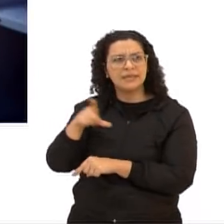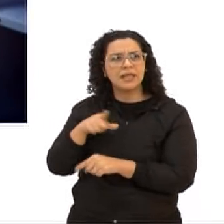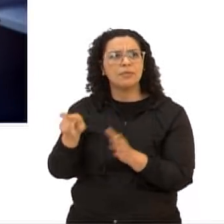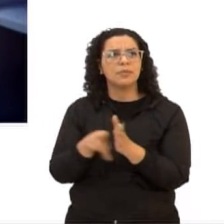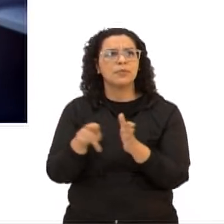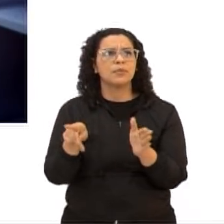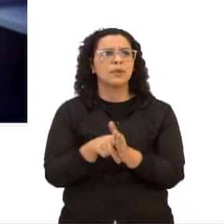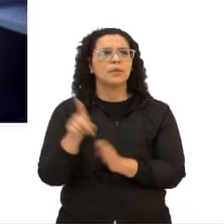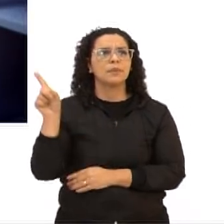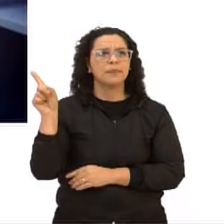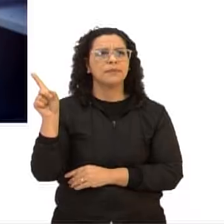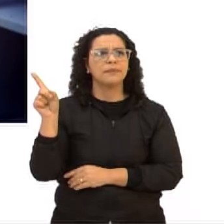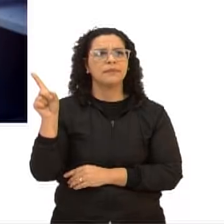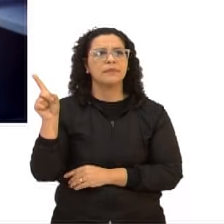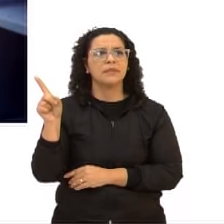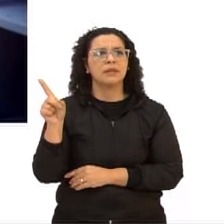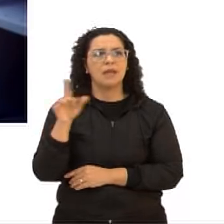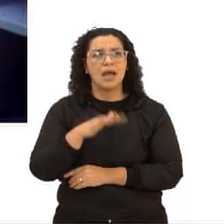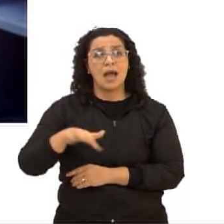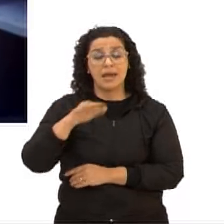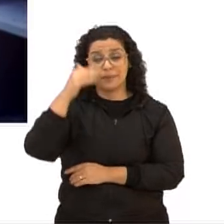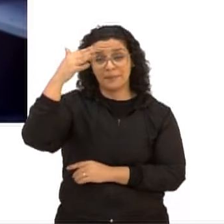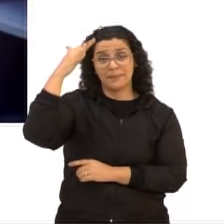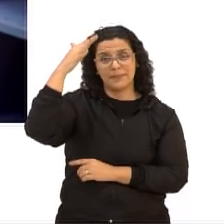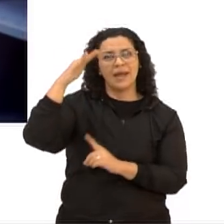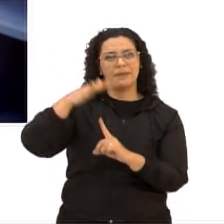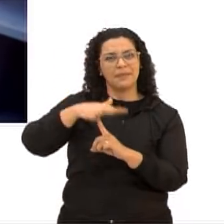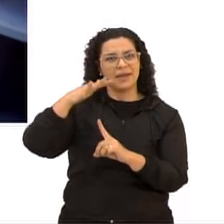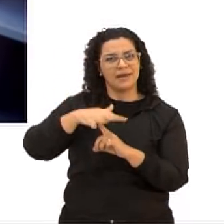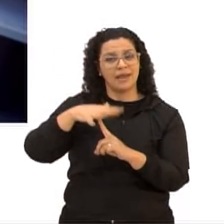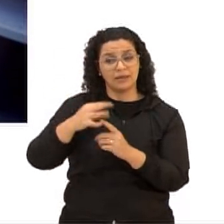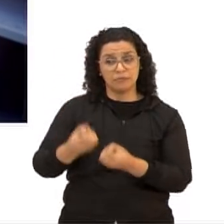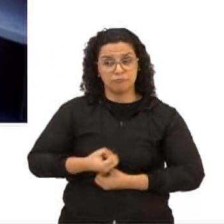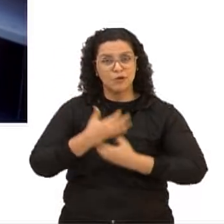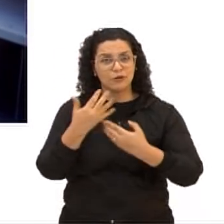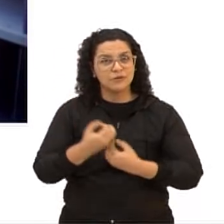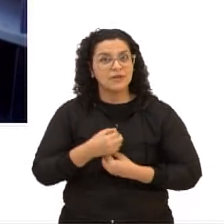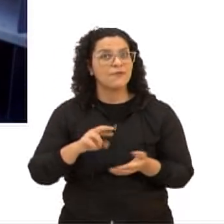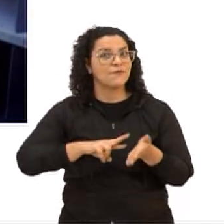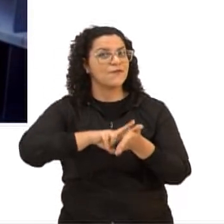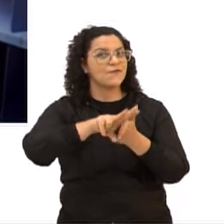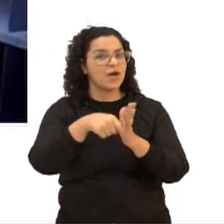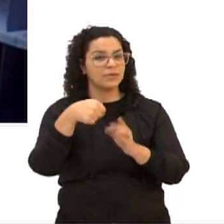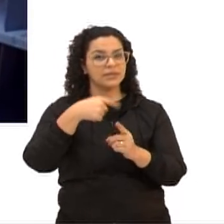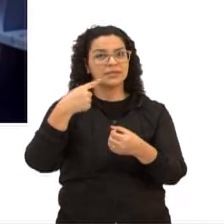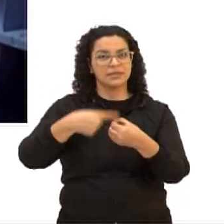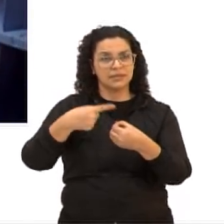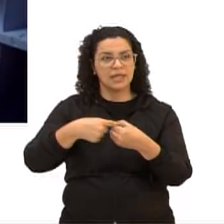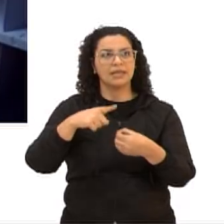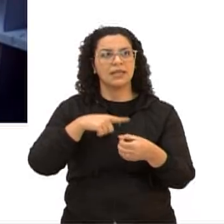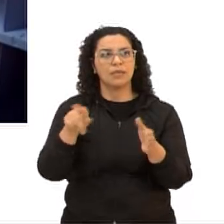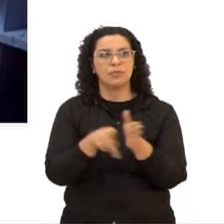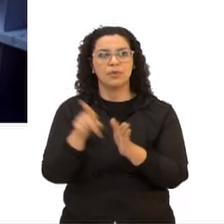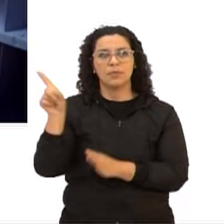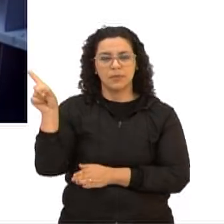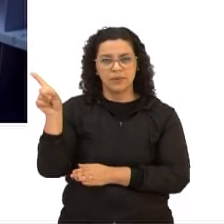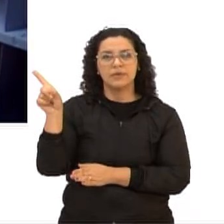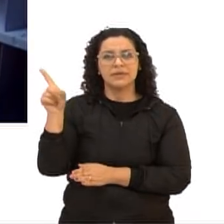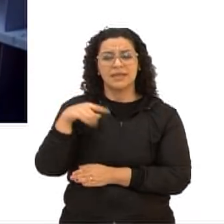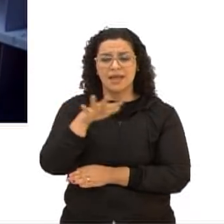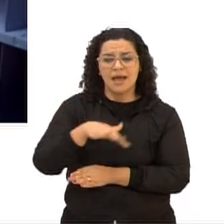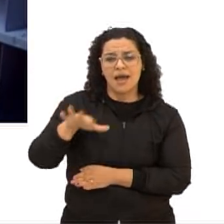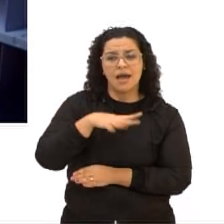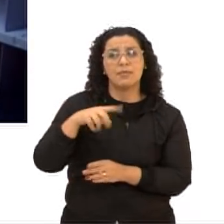tem os quadrinhos paranaenses, né? Que a gente tem uma produção bem legal de quadrinhos aqui na nossa cidade. Né? Aqui tem um exemplo, Bocas Malditas, que fala